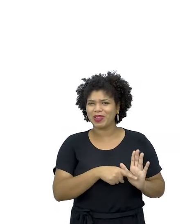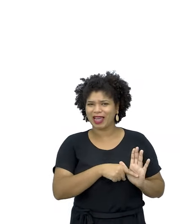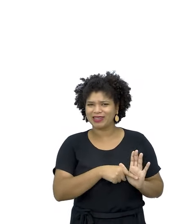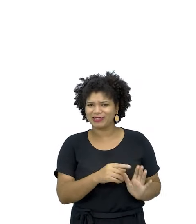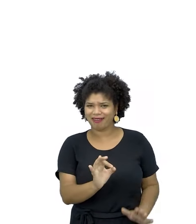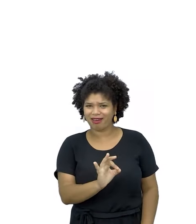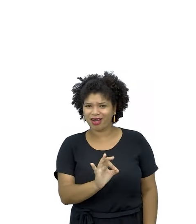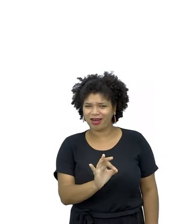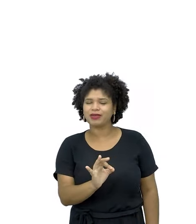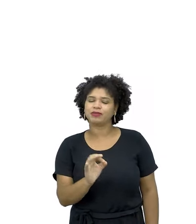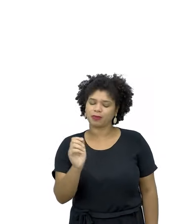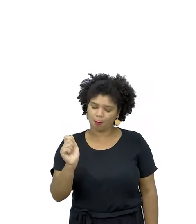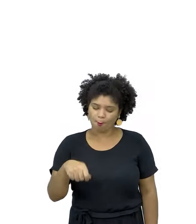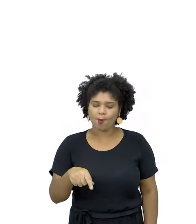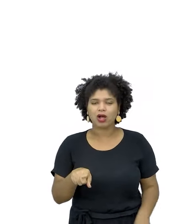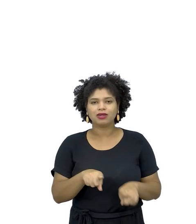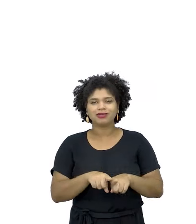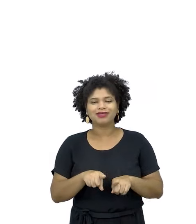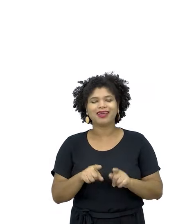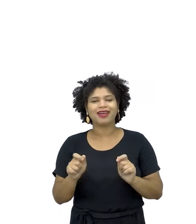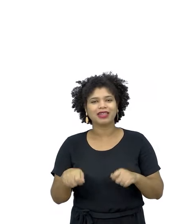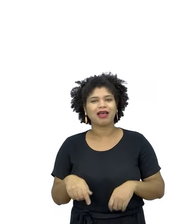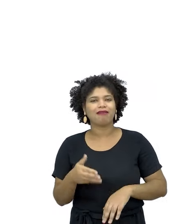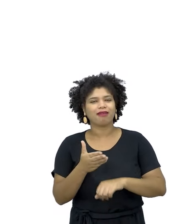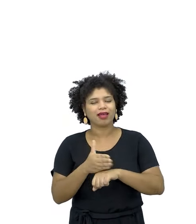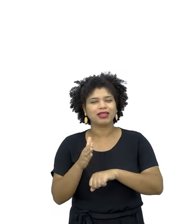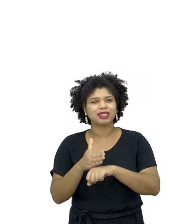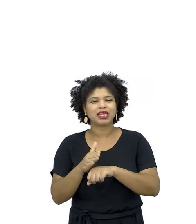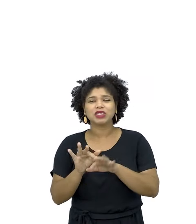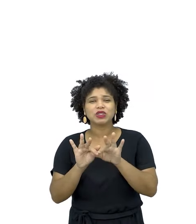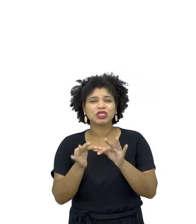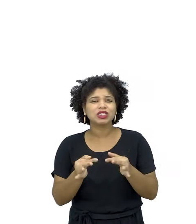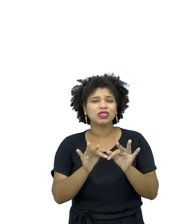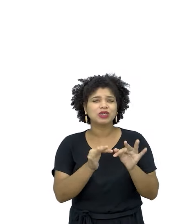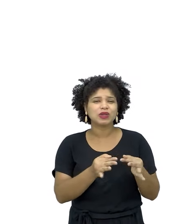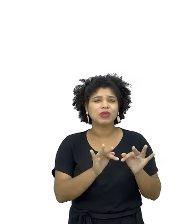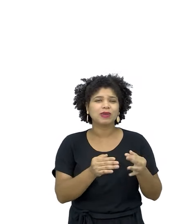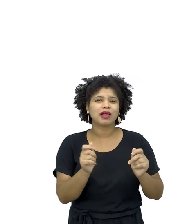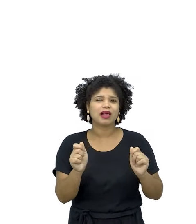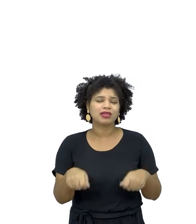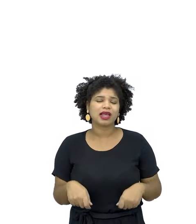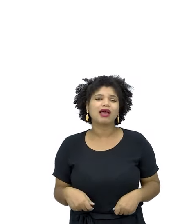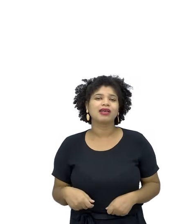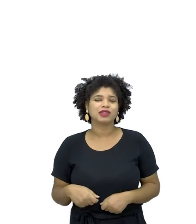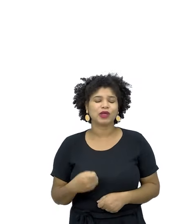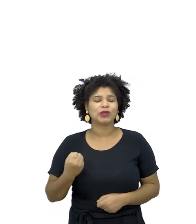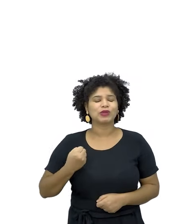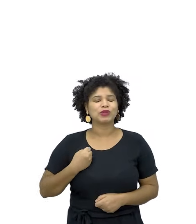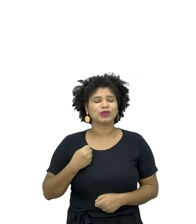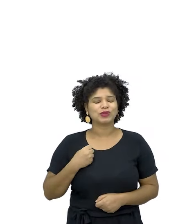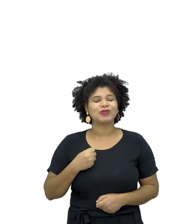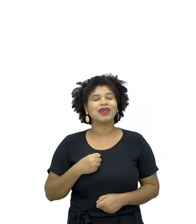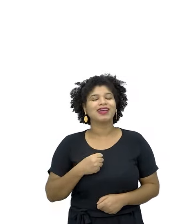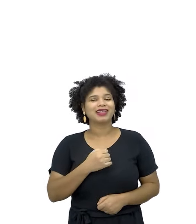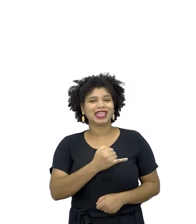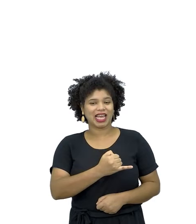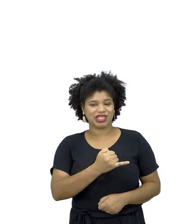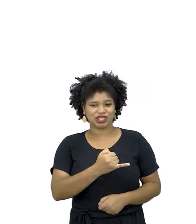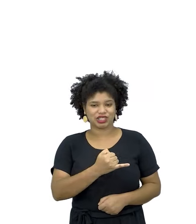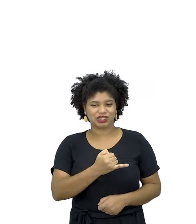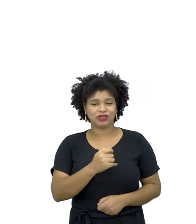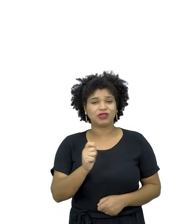consiga saber fazer. Talvez um exercício que é muito simples para ele fazer, usando os números naturais, quando eu passo para o